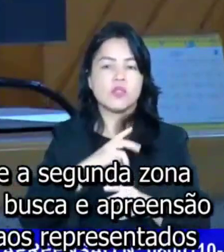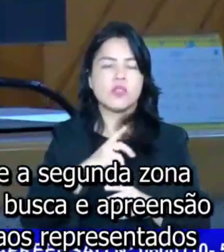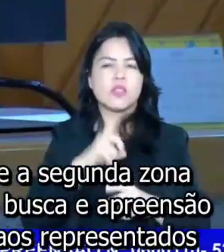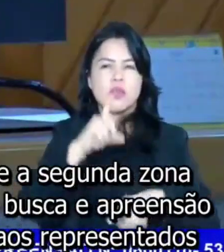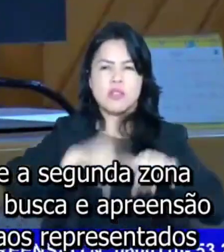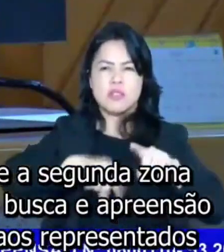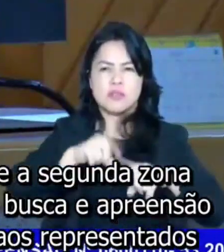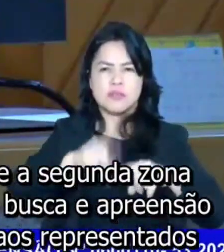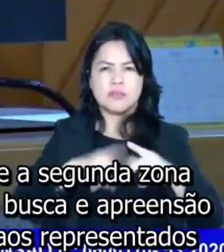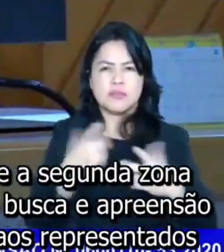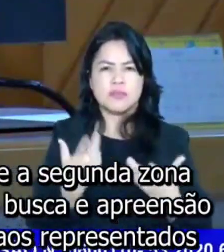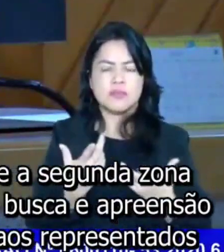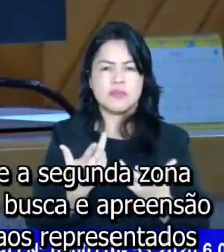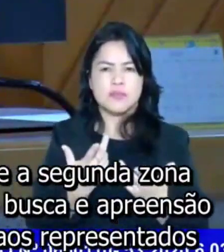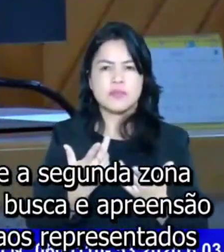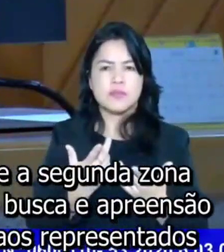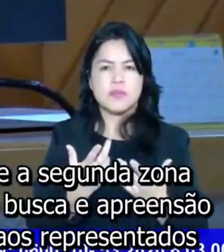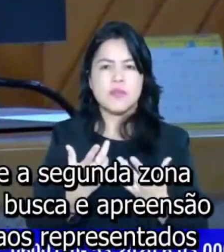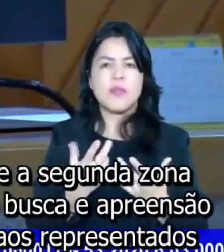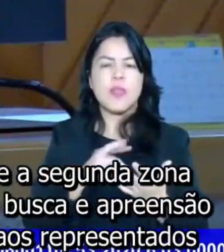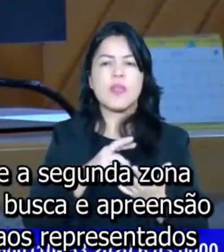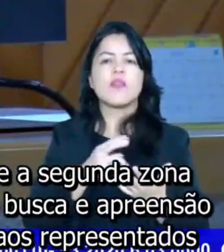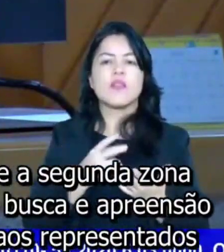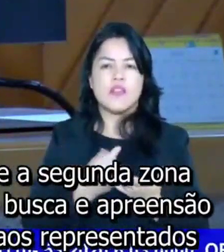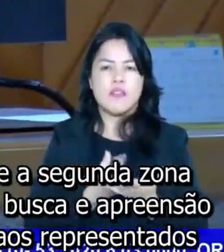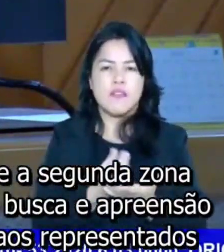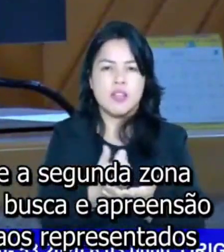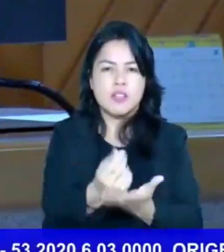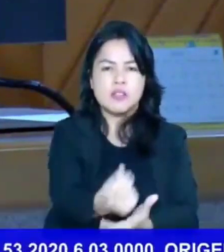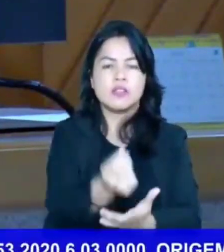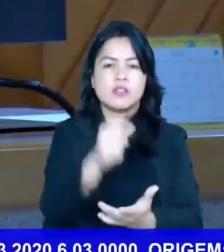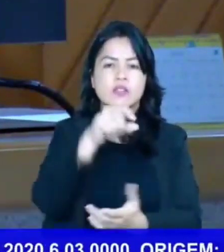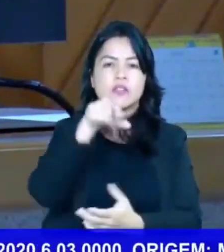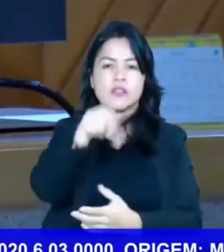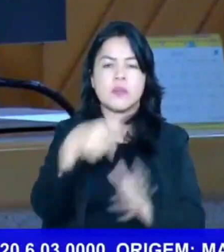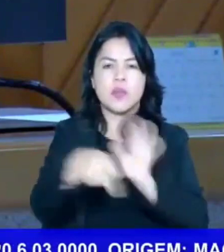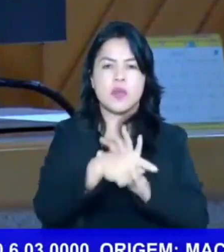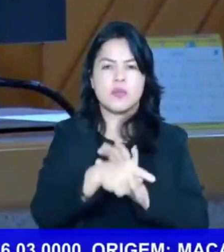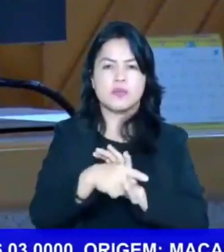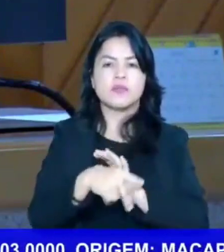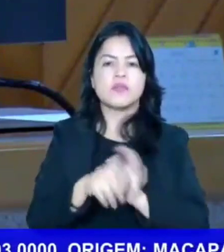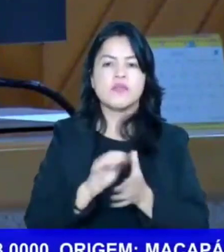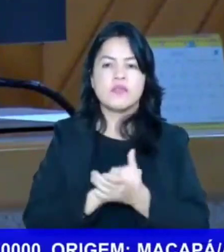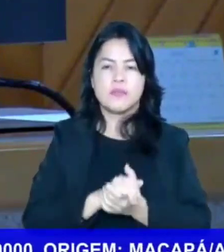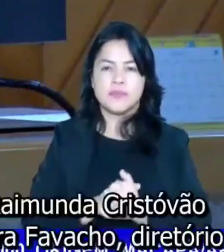bens e valores em relação aos representados.